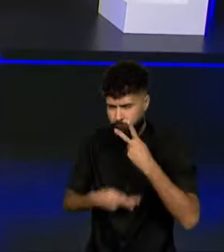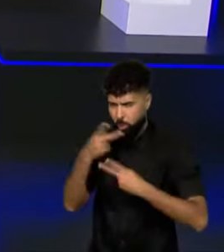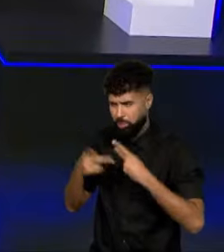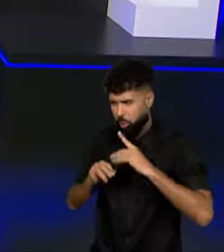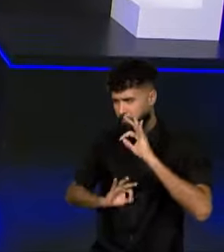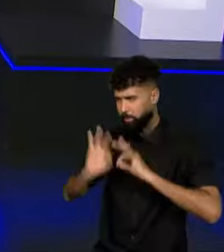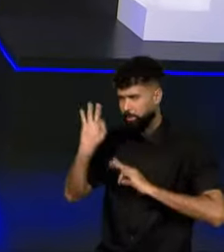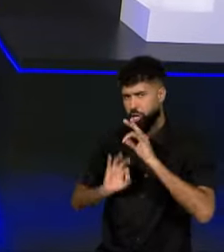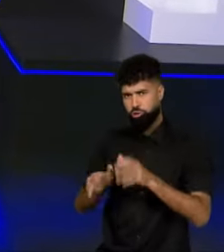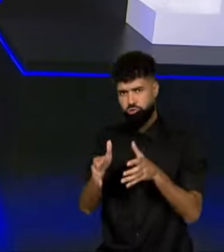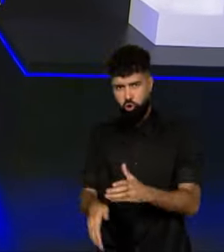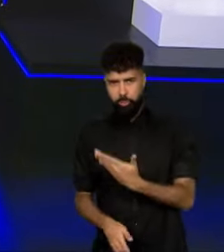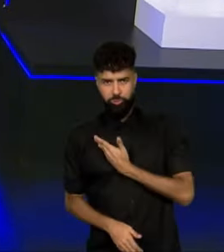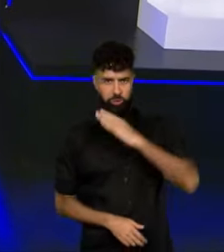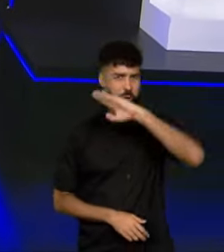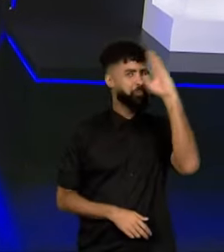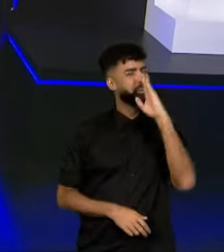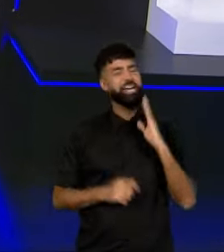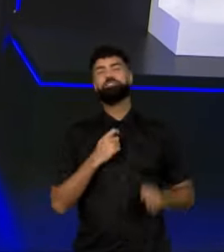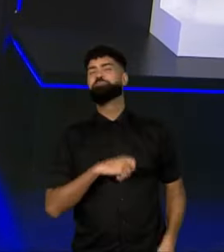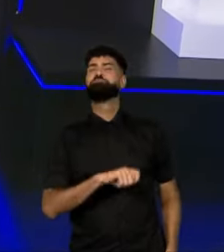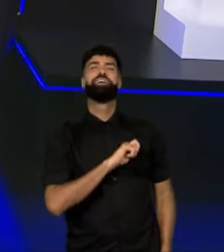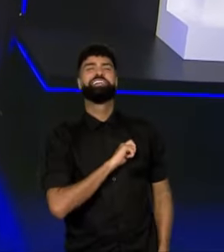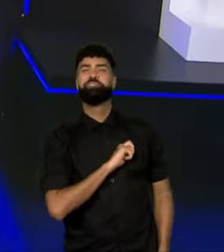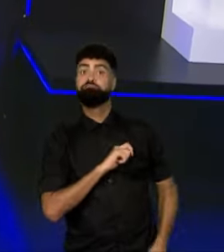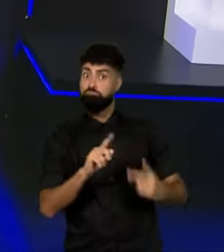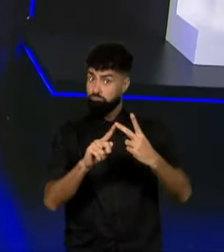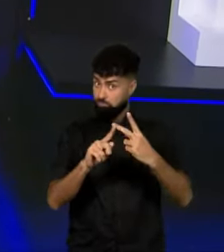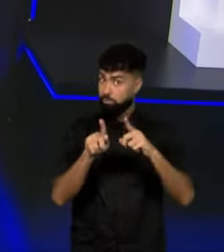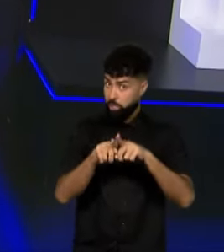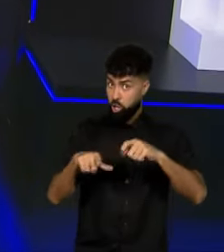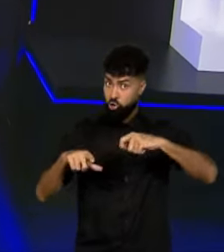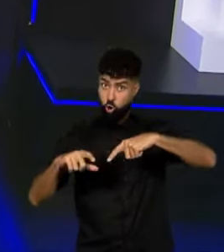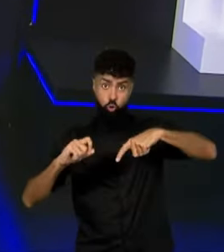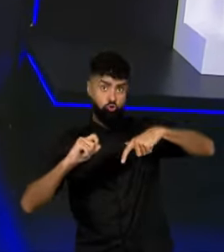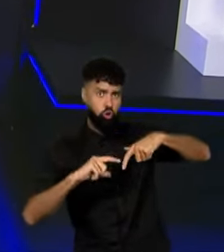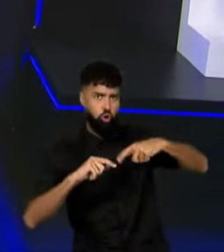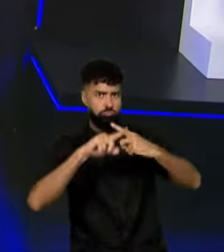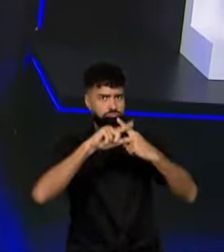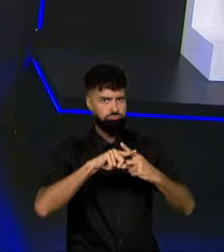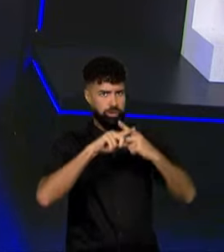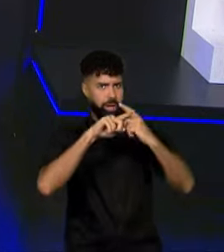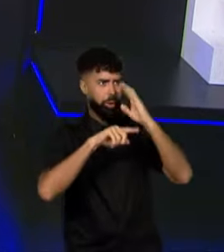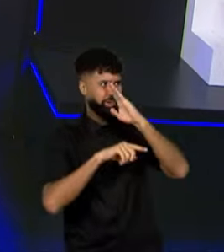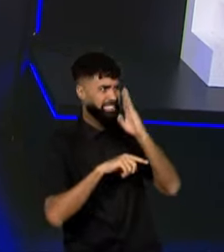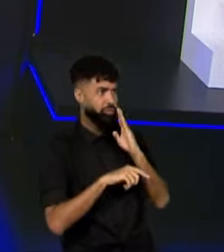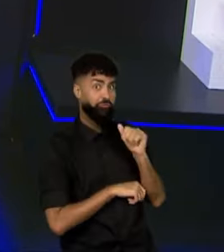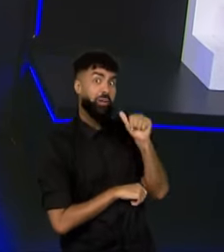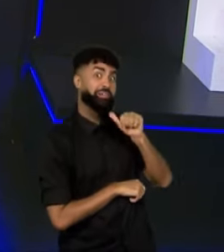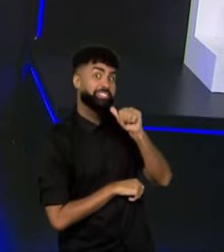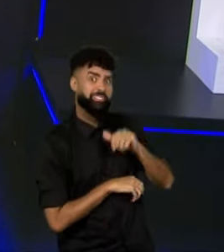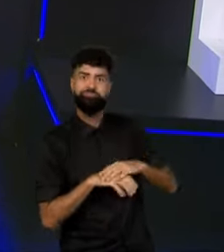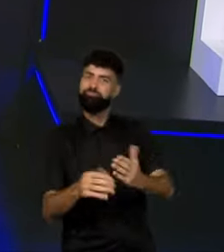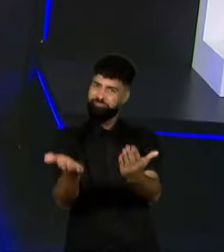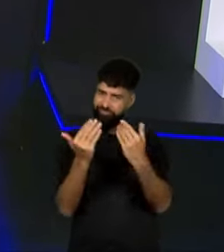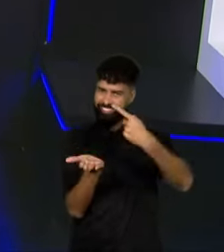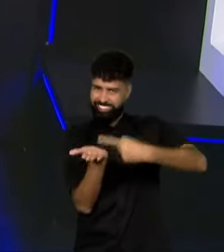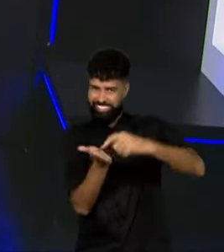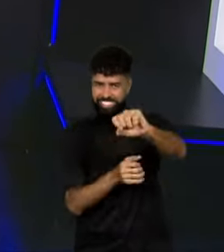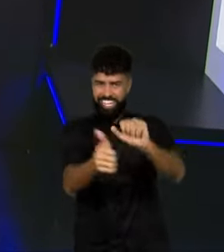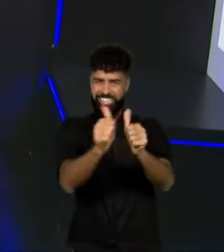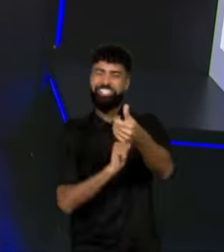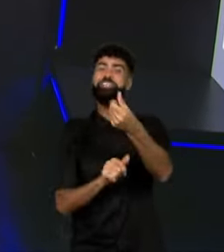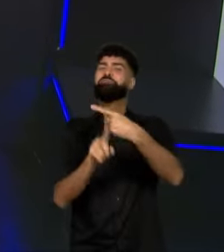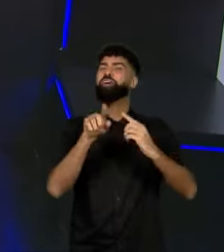no aquecimento para o amistoso entre Brasil e Espanha. E ainda os gols que movimentaram o Brasileirão feminino. Chega mais, estádio